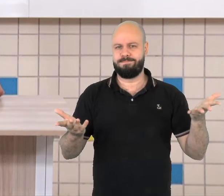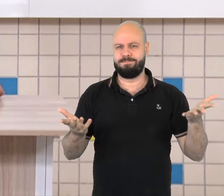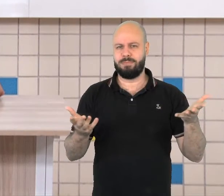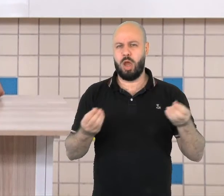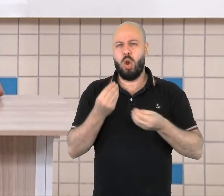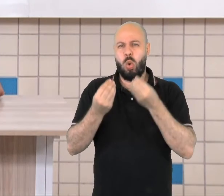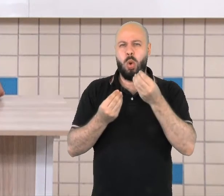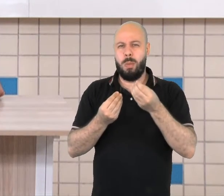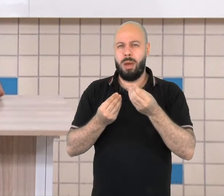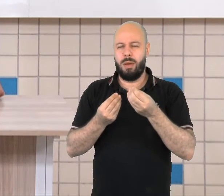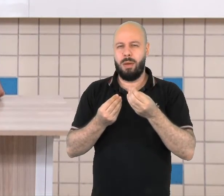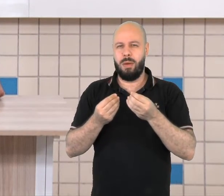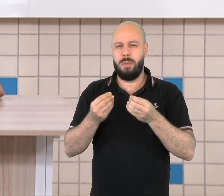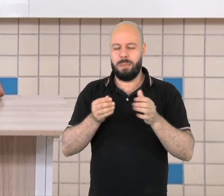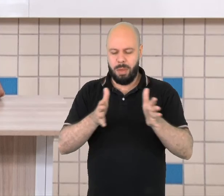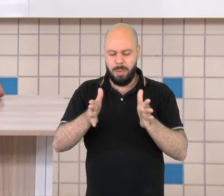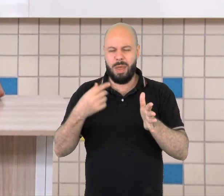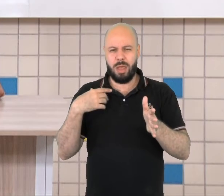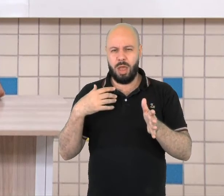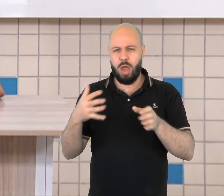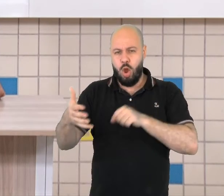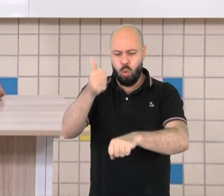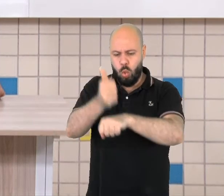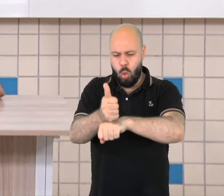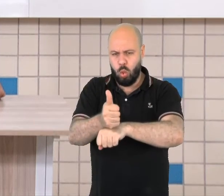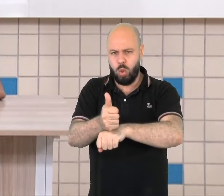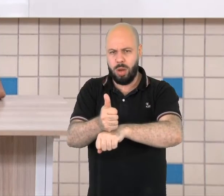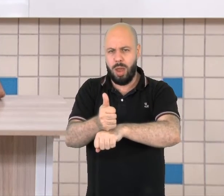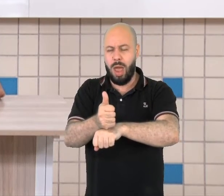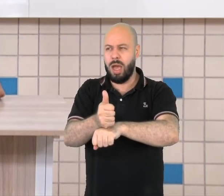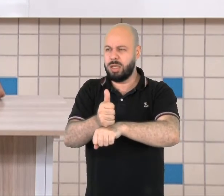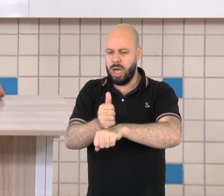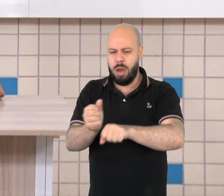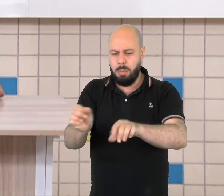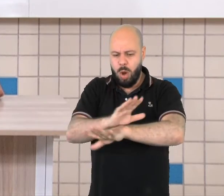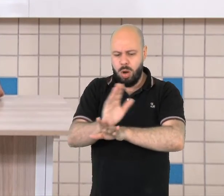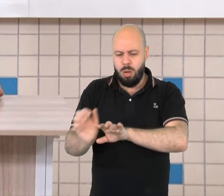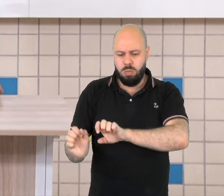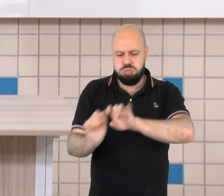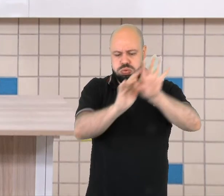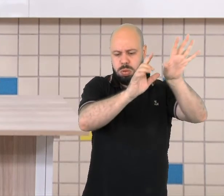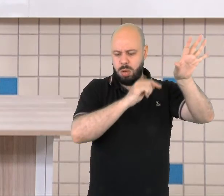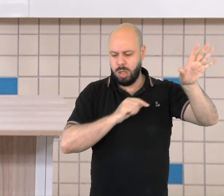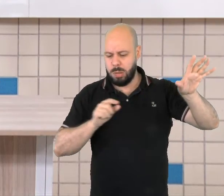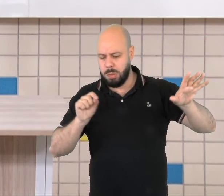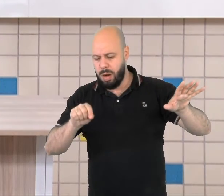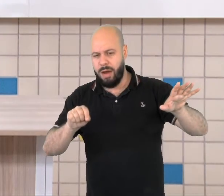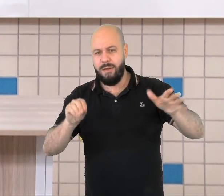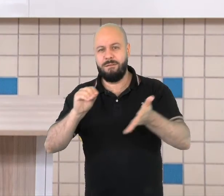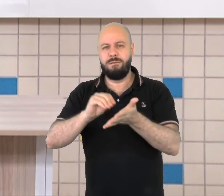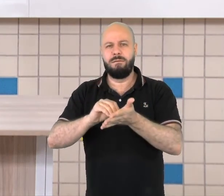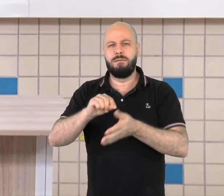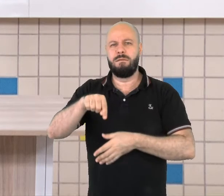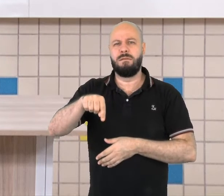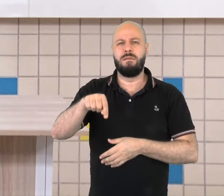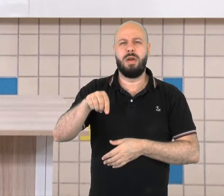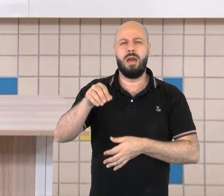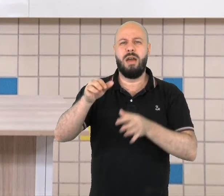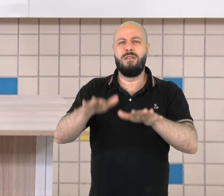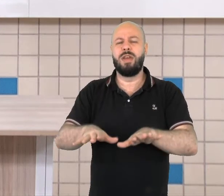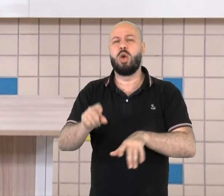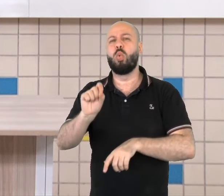se coloniza um lugar e você sai desse lugar depois, né? Que tensões, que conflitos,